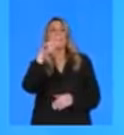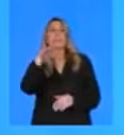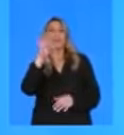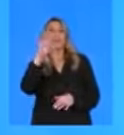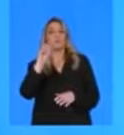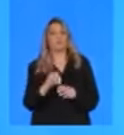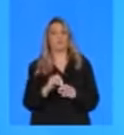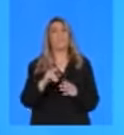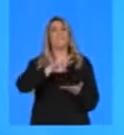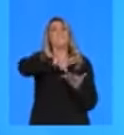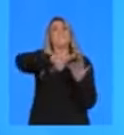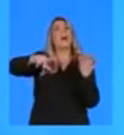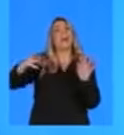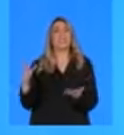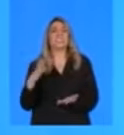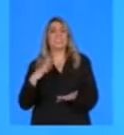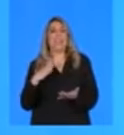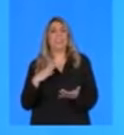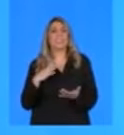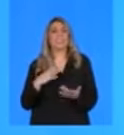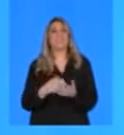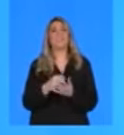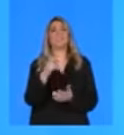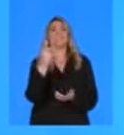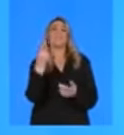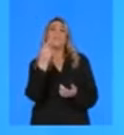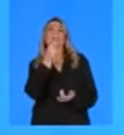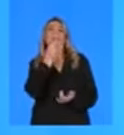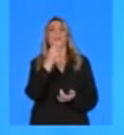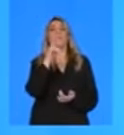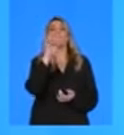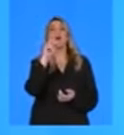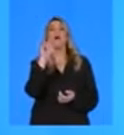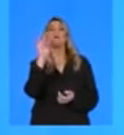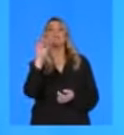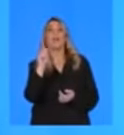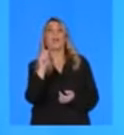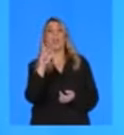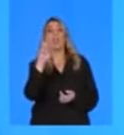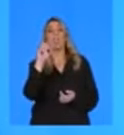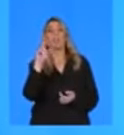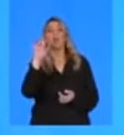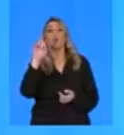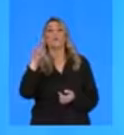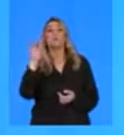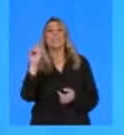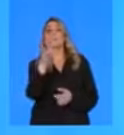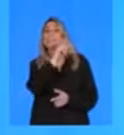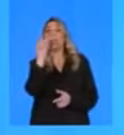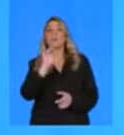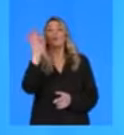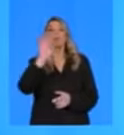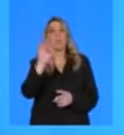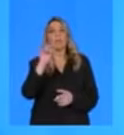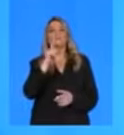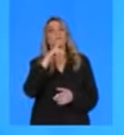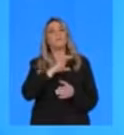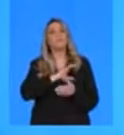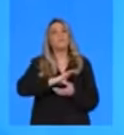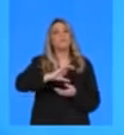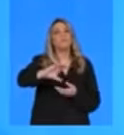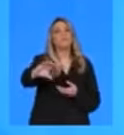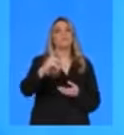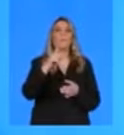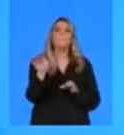de há várias cidades do Rio de Janeiro por exemplo Volta Redonda que tem 100% do seu esgoto canalizado e canalizado Para onde Para uma